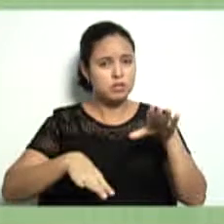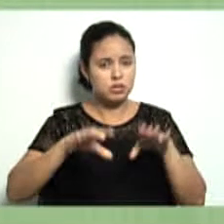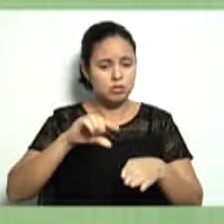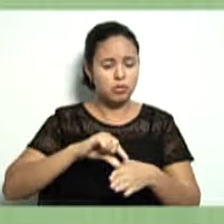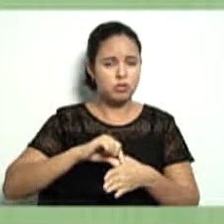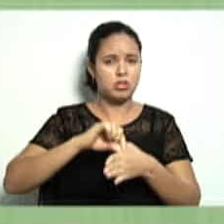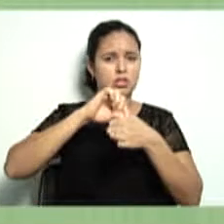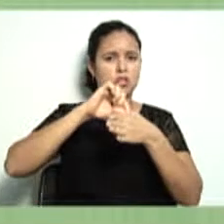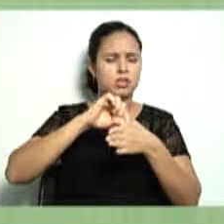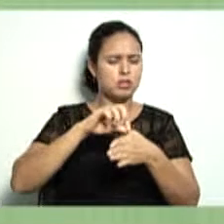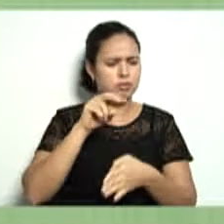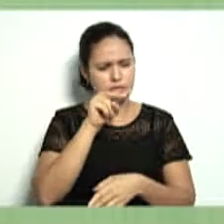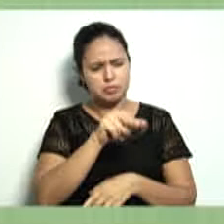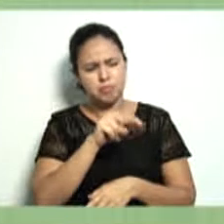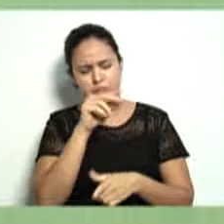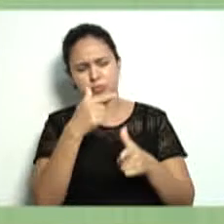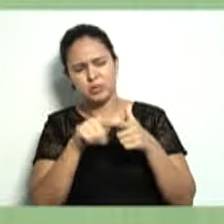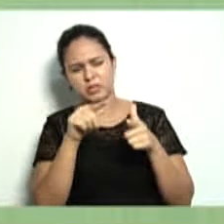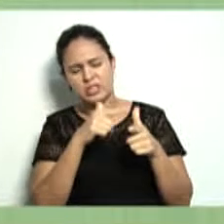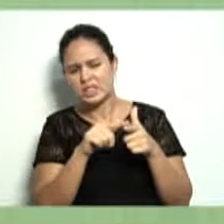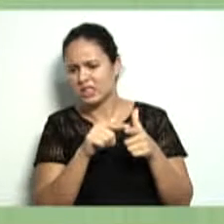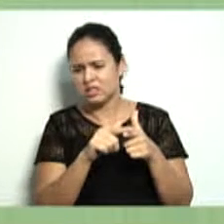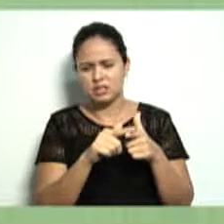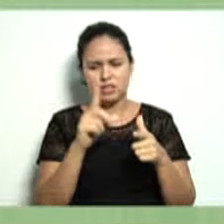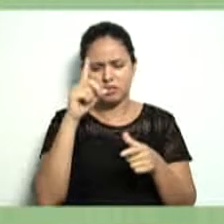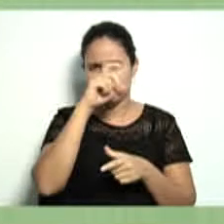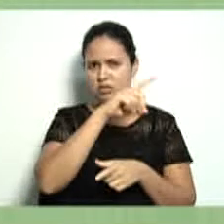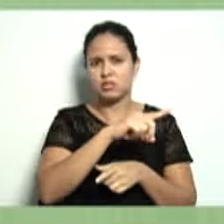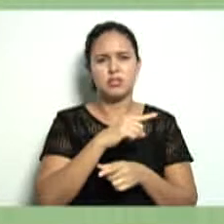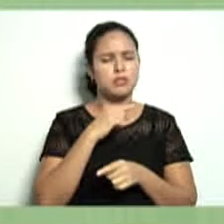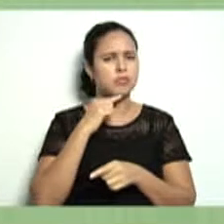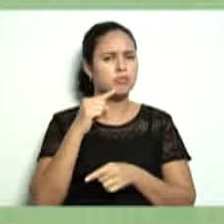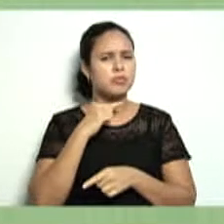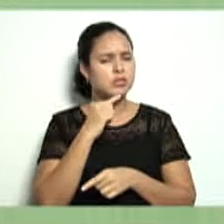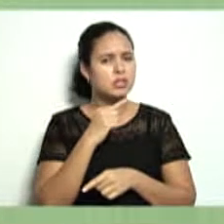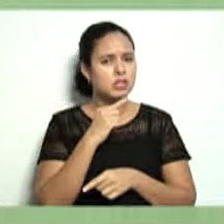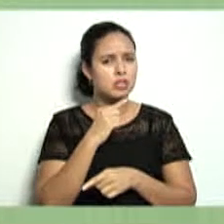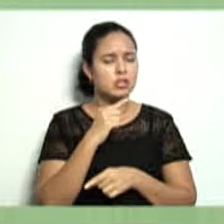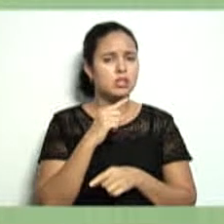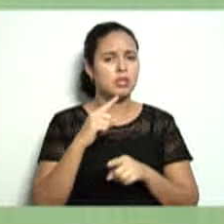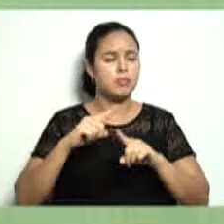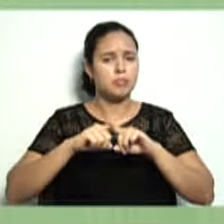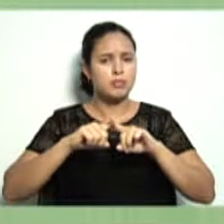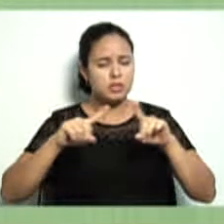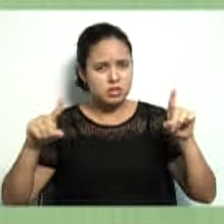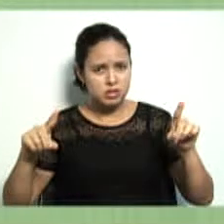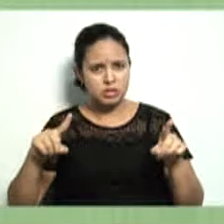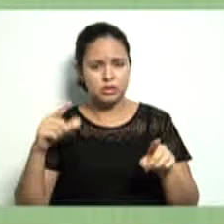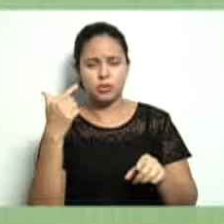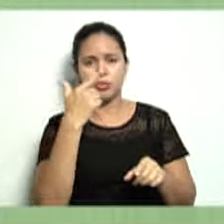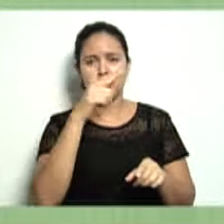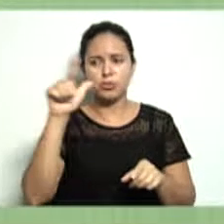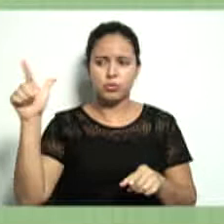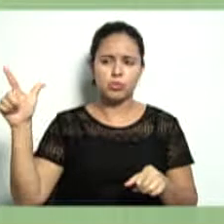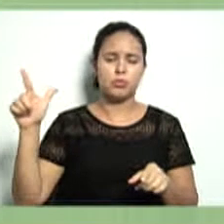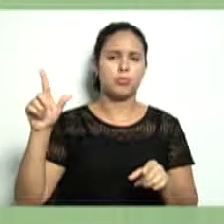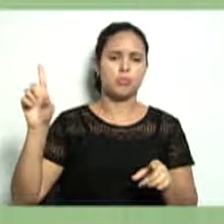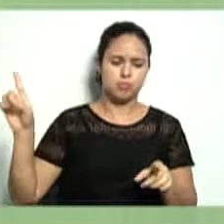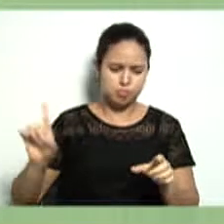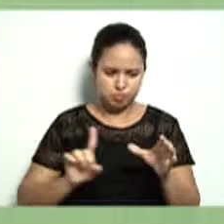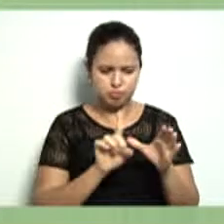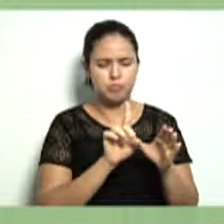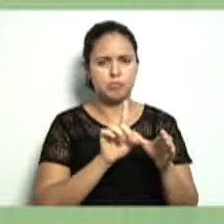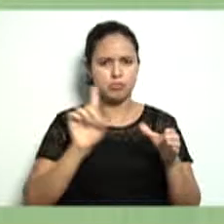uma possível solução ou enxergar uma estratégia que vai melhorar os resultados da nossa cooperativa. E aí eu vou lá